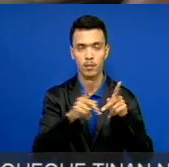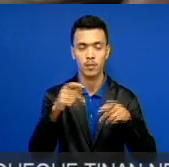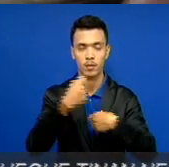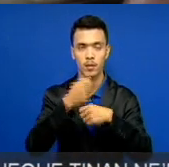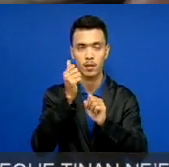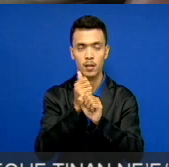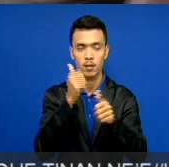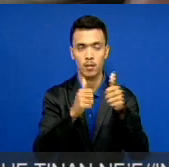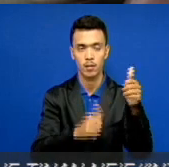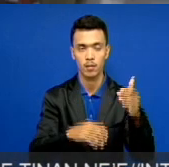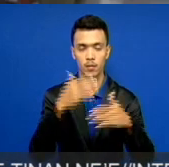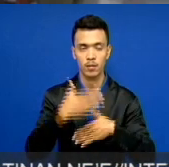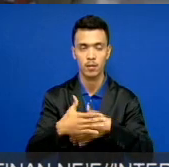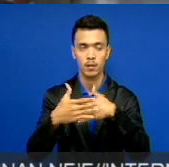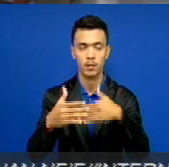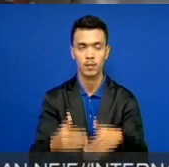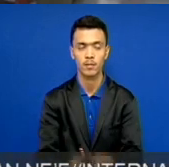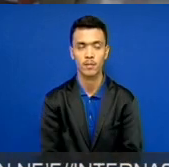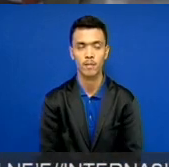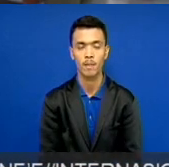outuir processo formal.